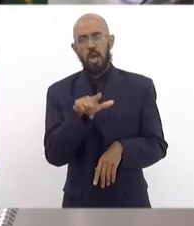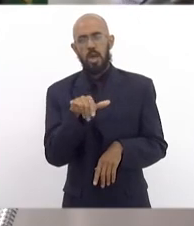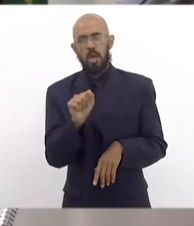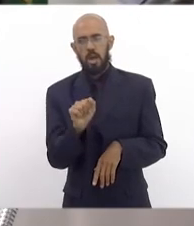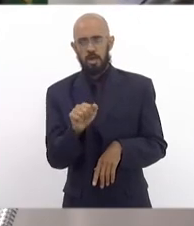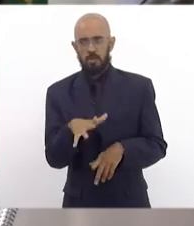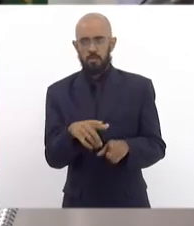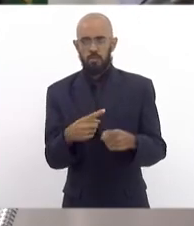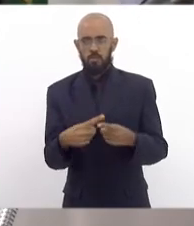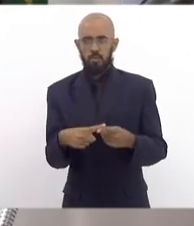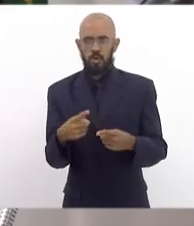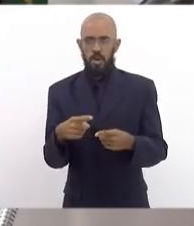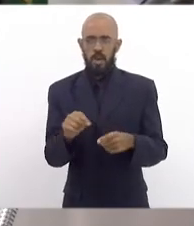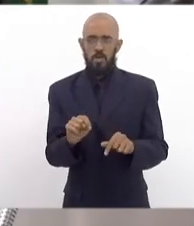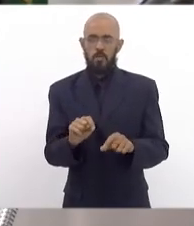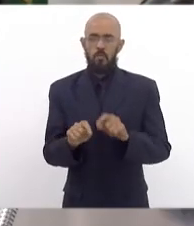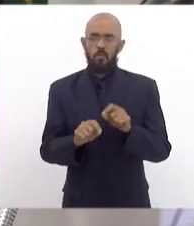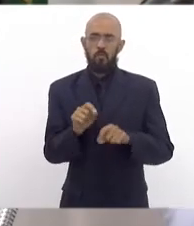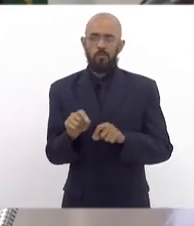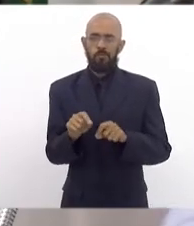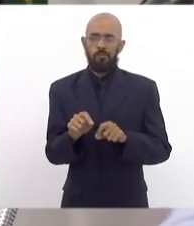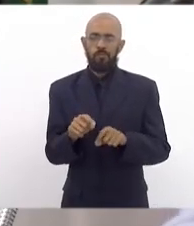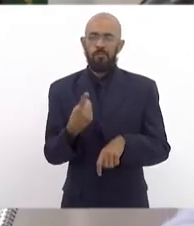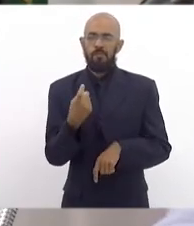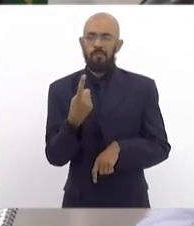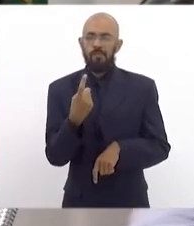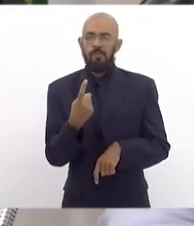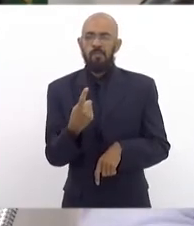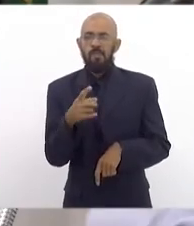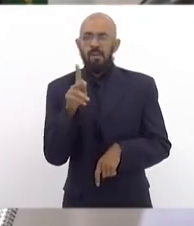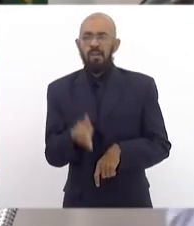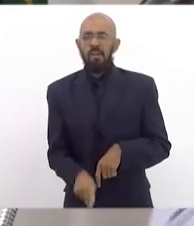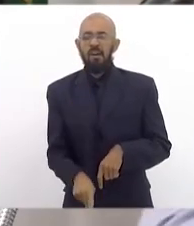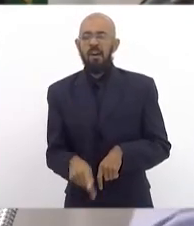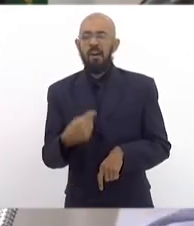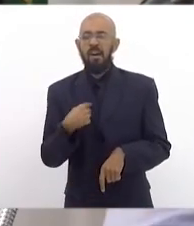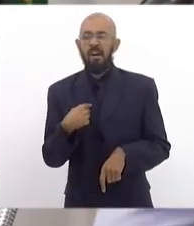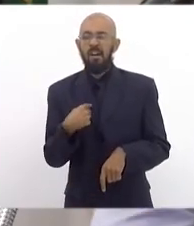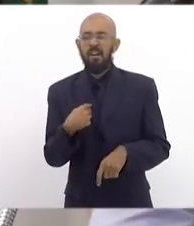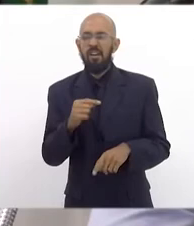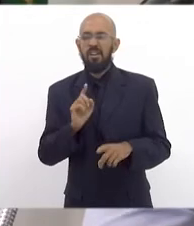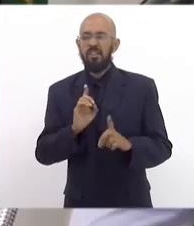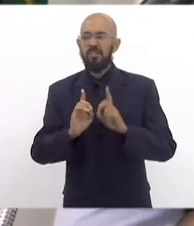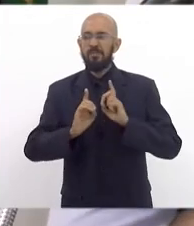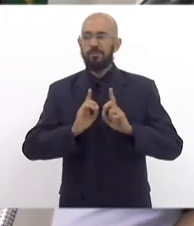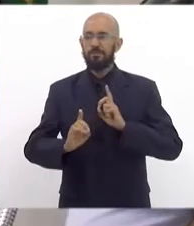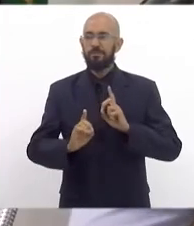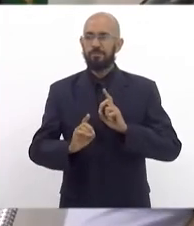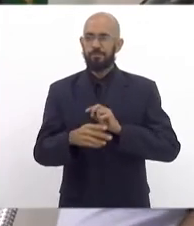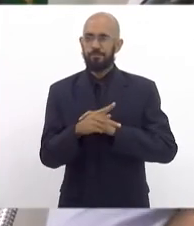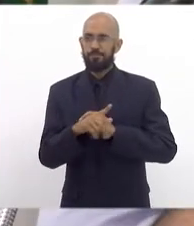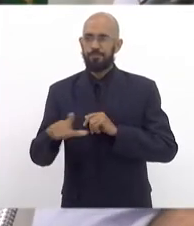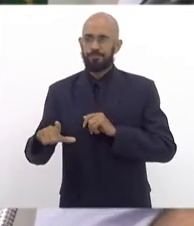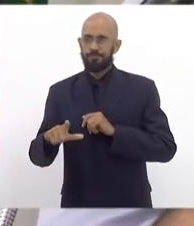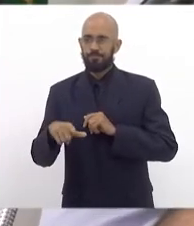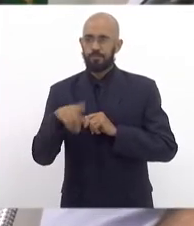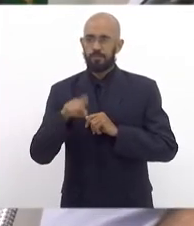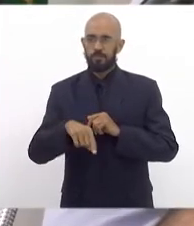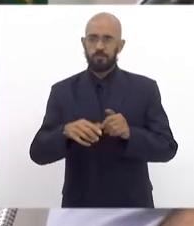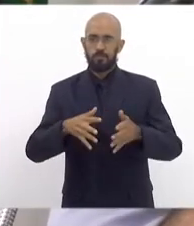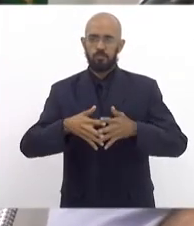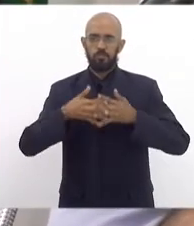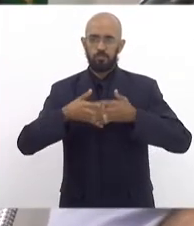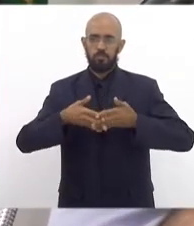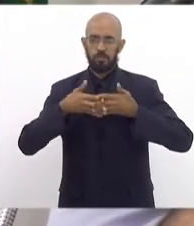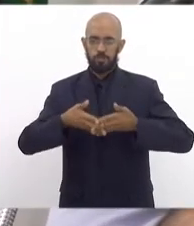falei a única pessoa que eu discuti de lei foi com Petrópolis